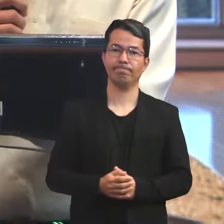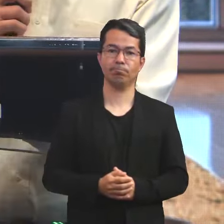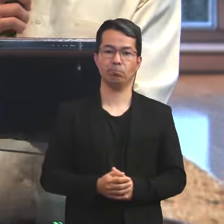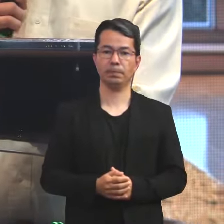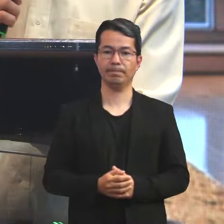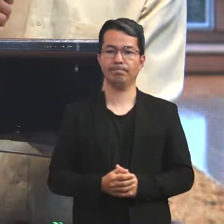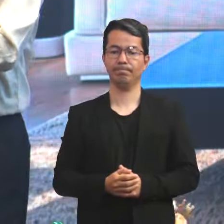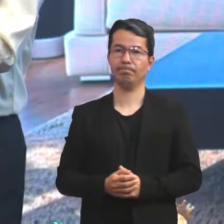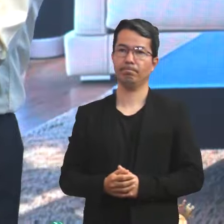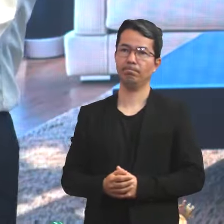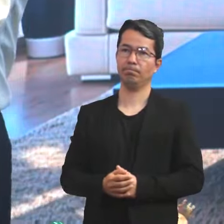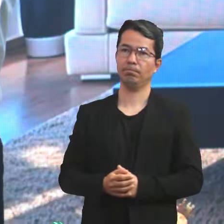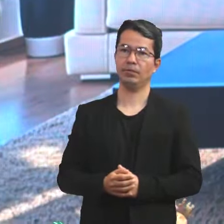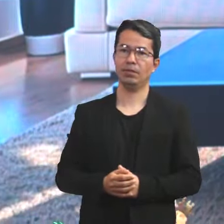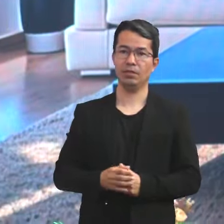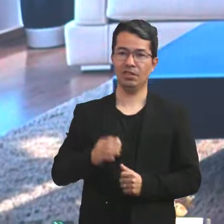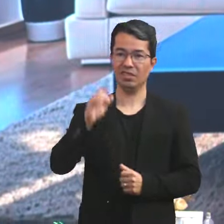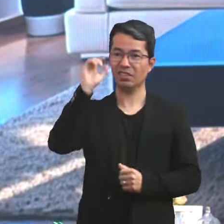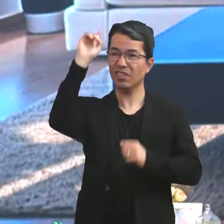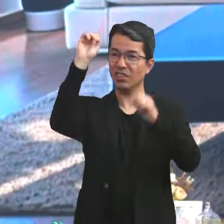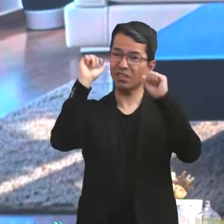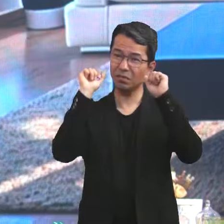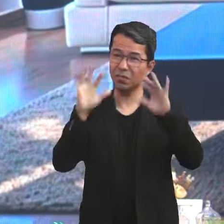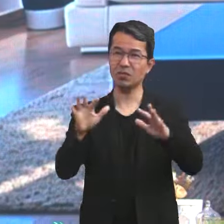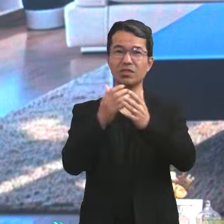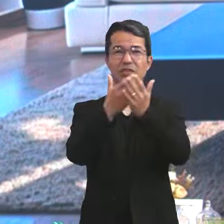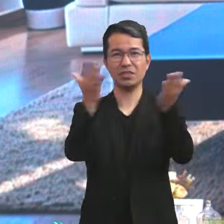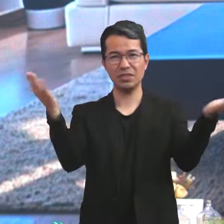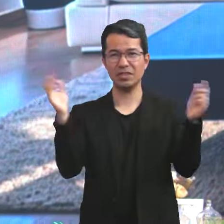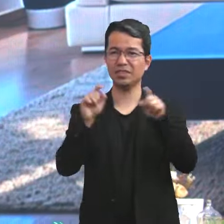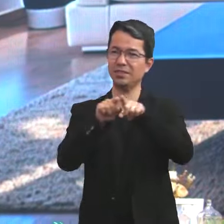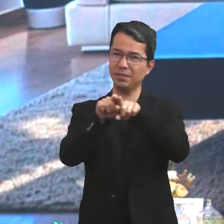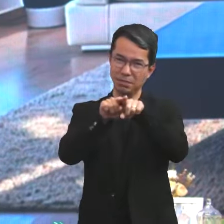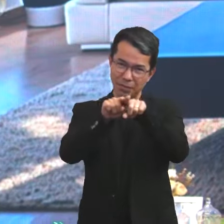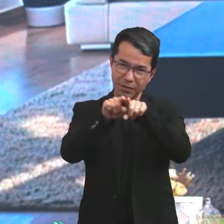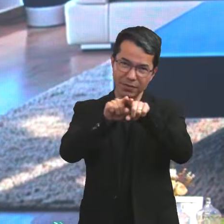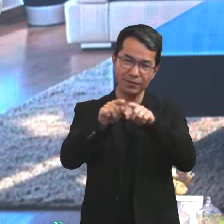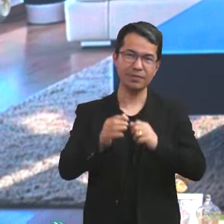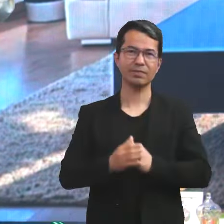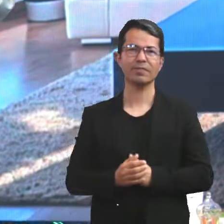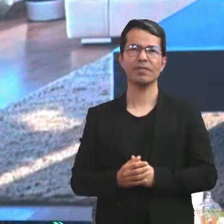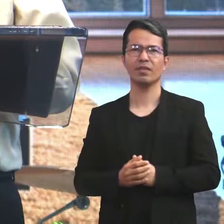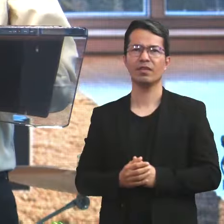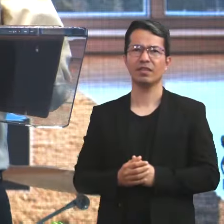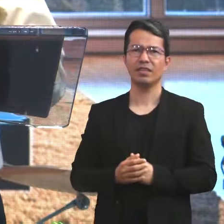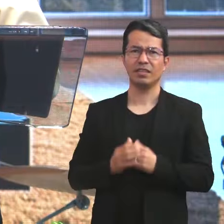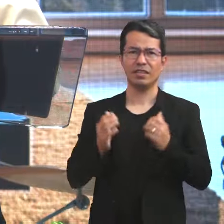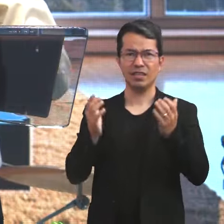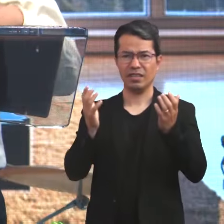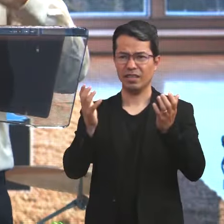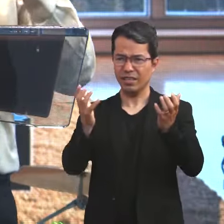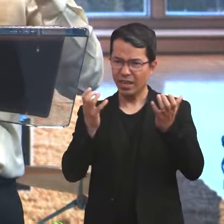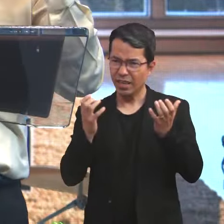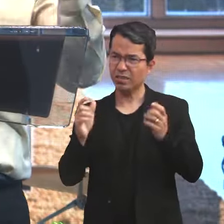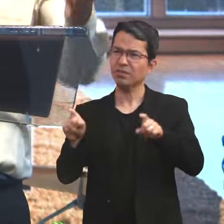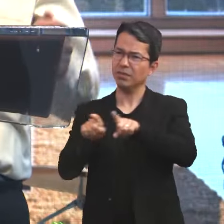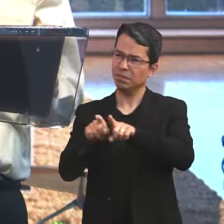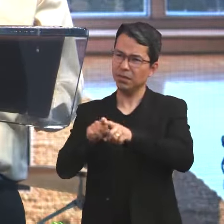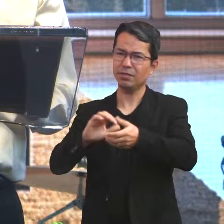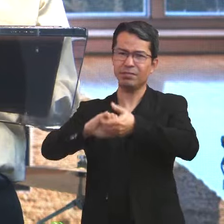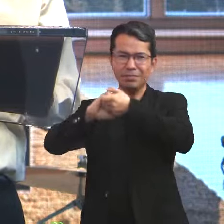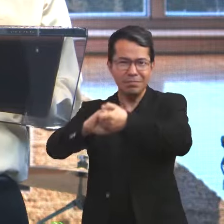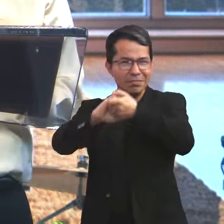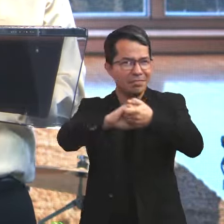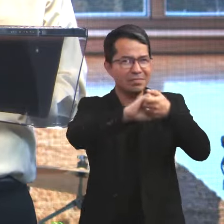muito que bendiga Heros de abenç vocês irmãos quero saludar a personas que não